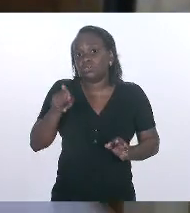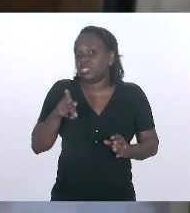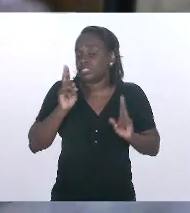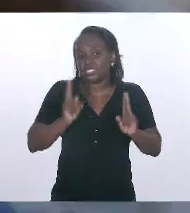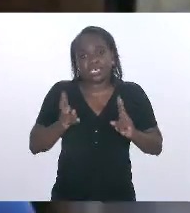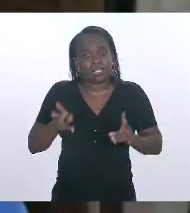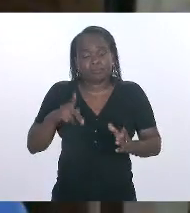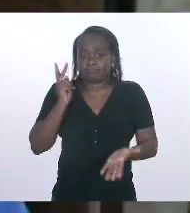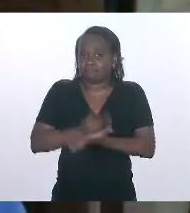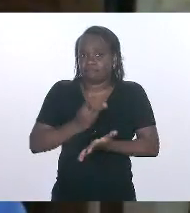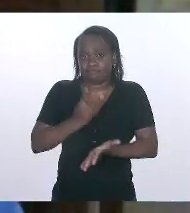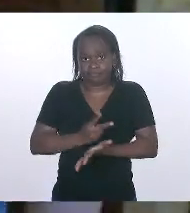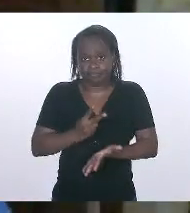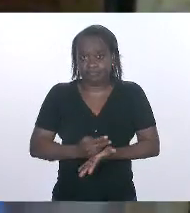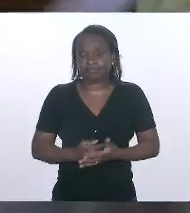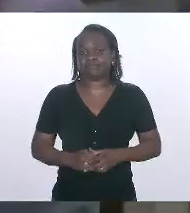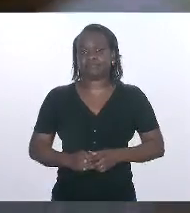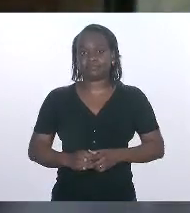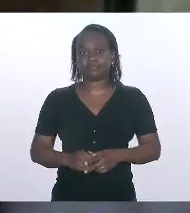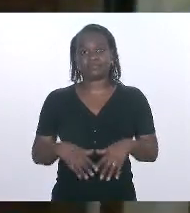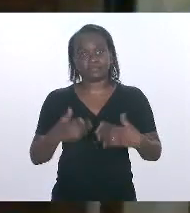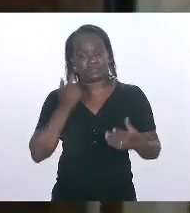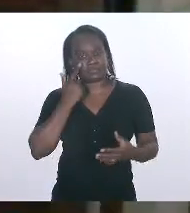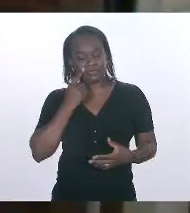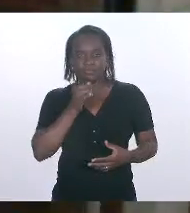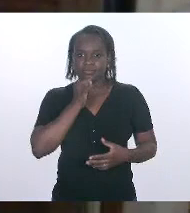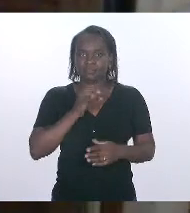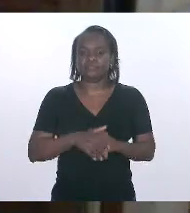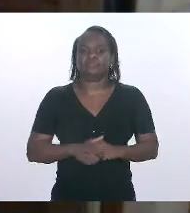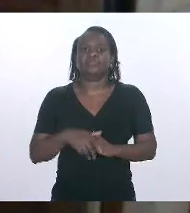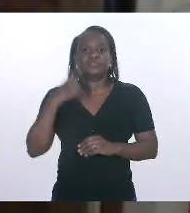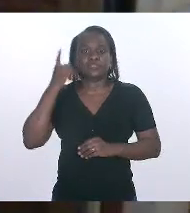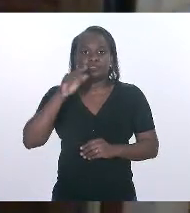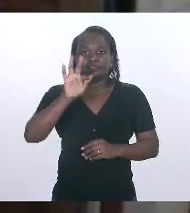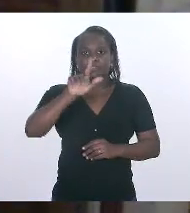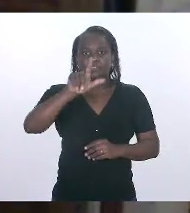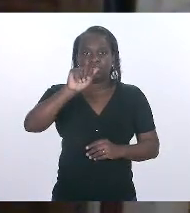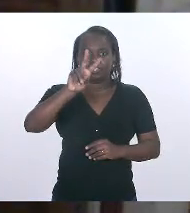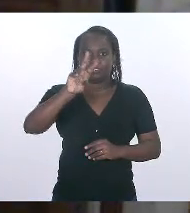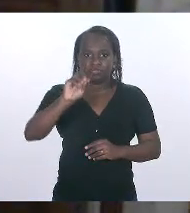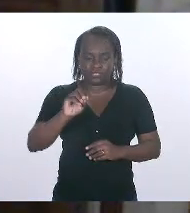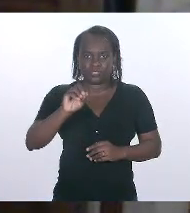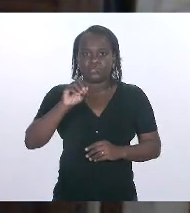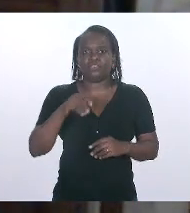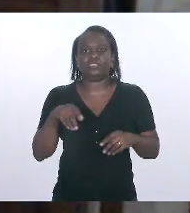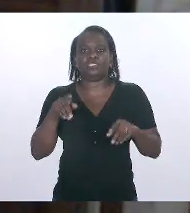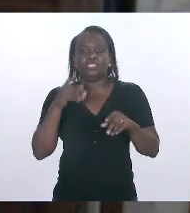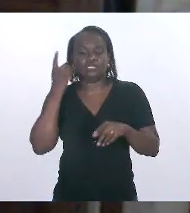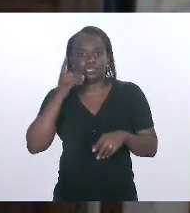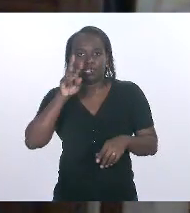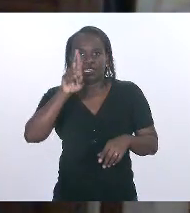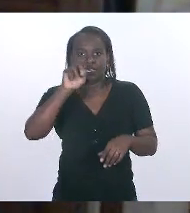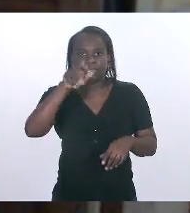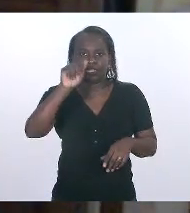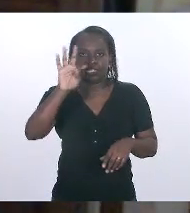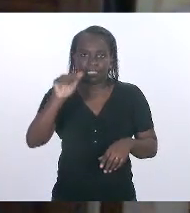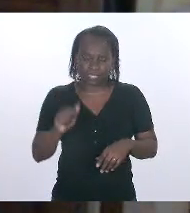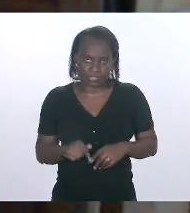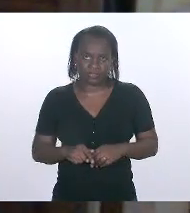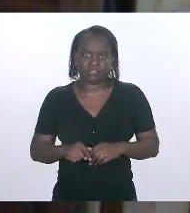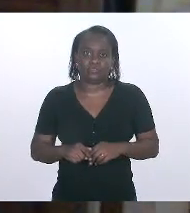que sempre dá. Veja aqui, deputado Flávio Serafini, deputada Renata Souza,